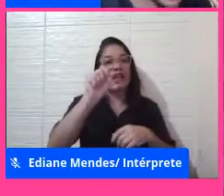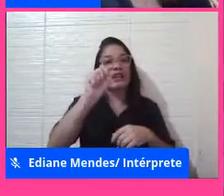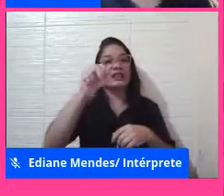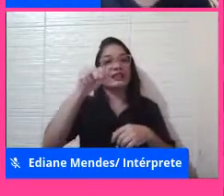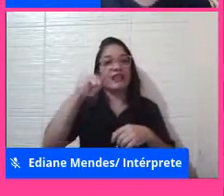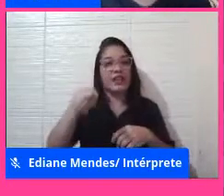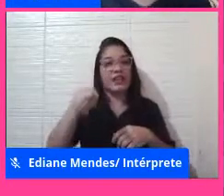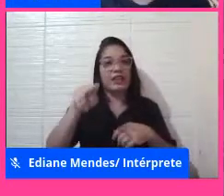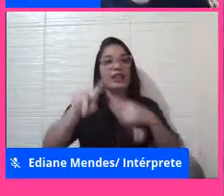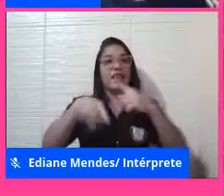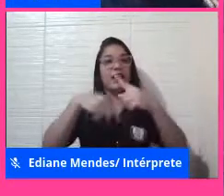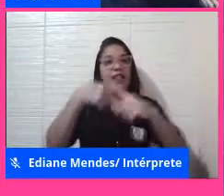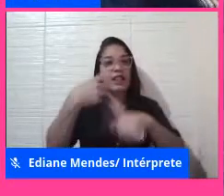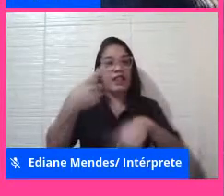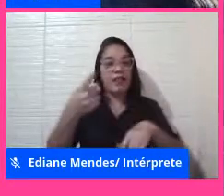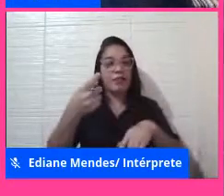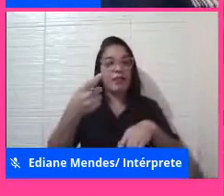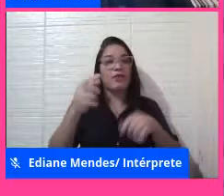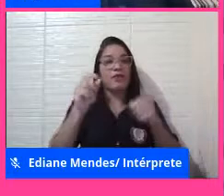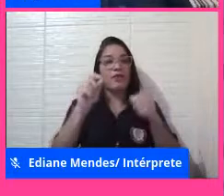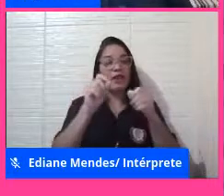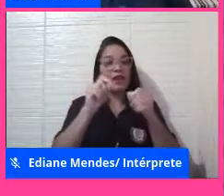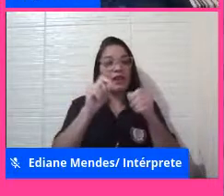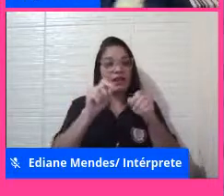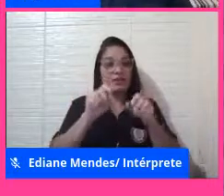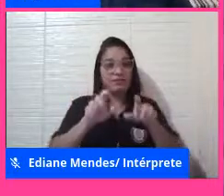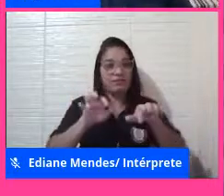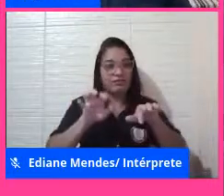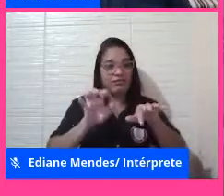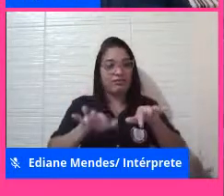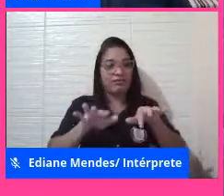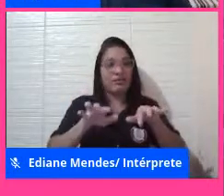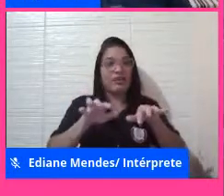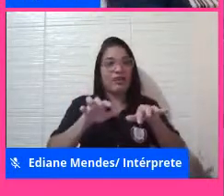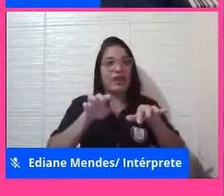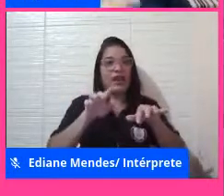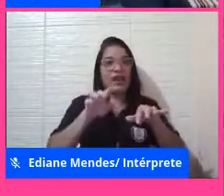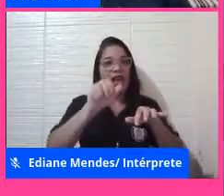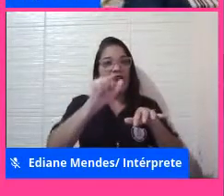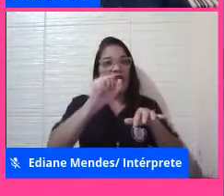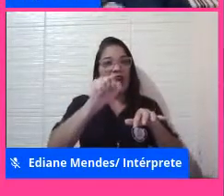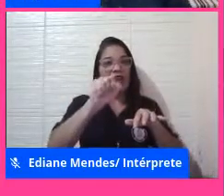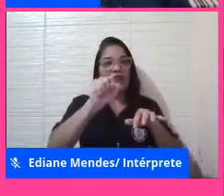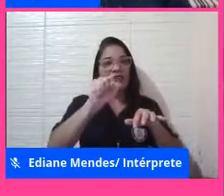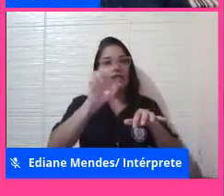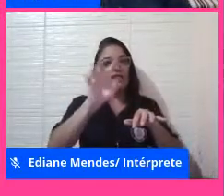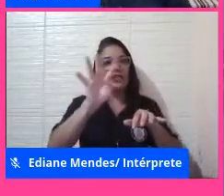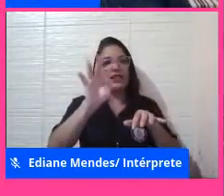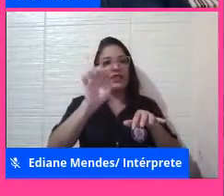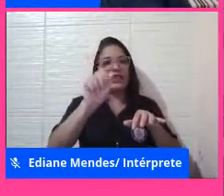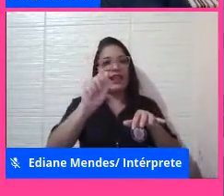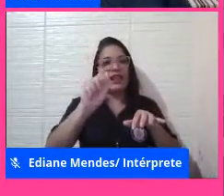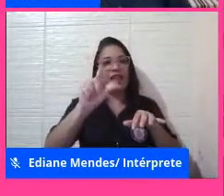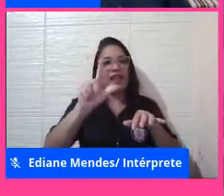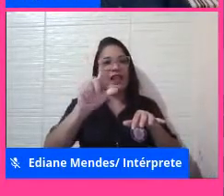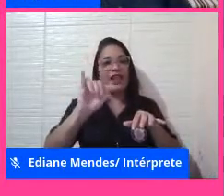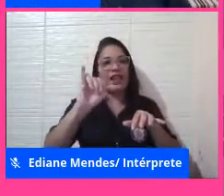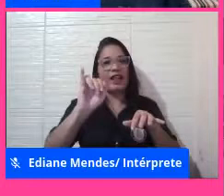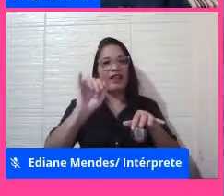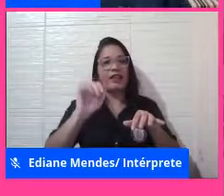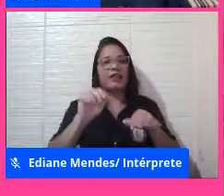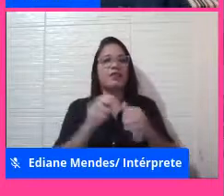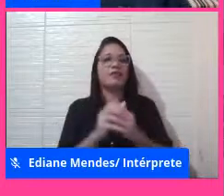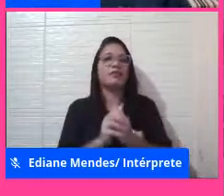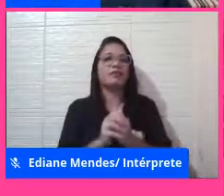aplicativo escrito Install Wizard. E como vocês podem ver, eu refiz todo esse processo ontem. Então não